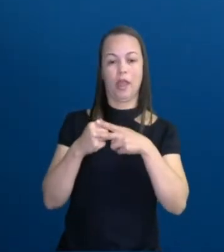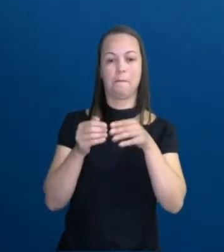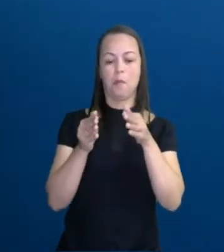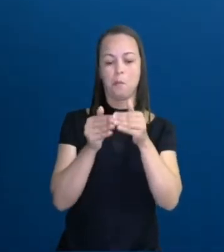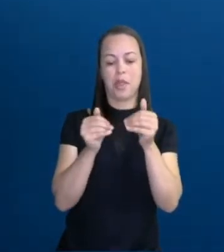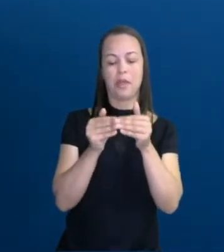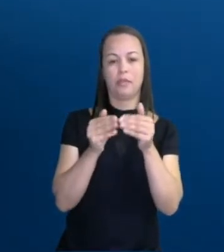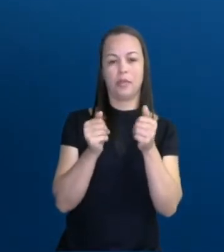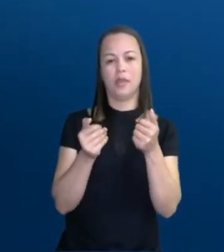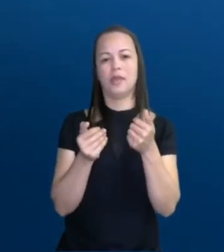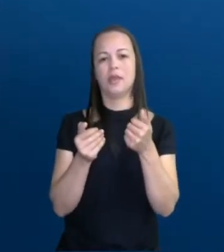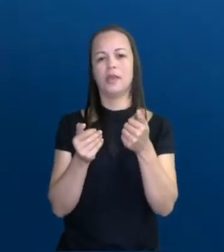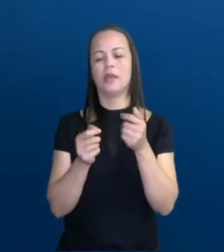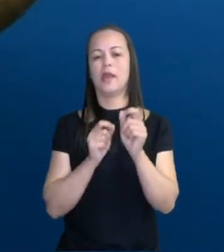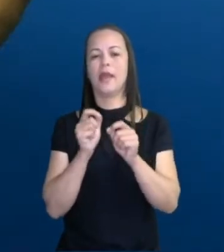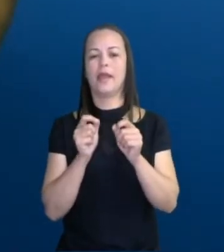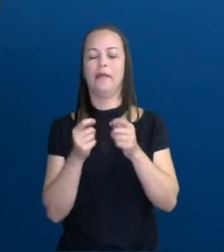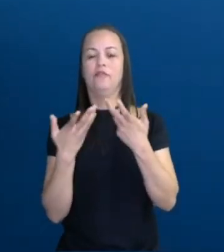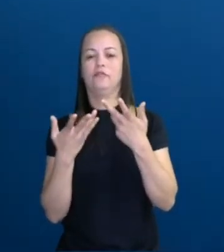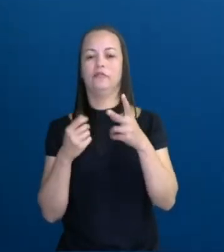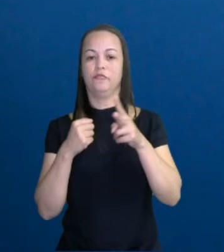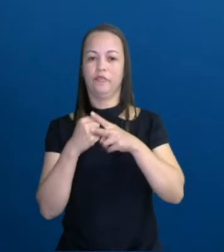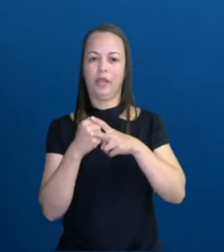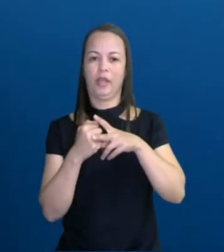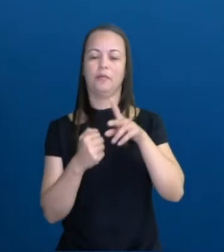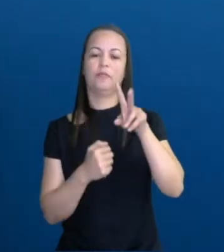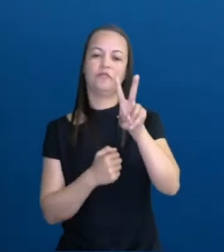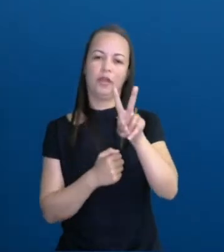pedir é um verbo transitivo direto.